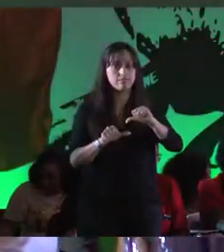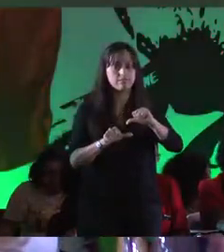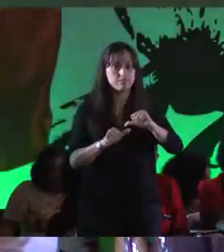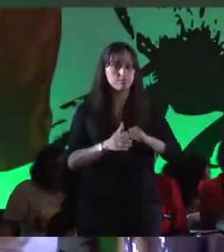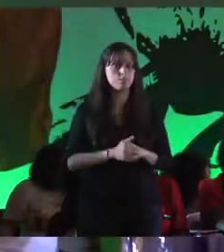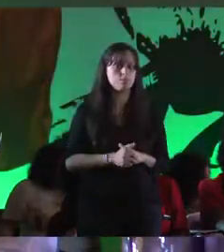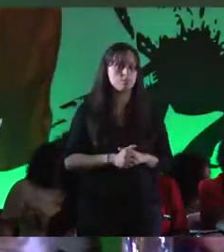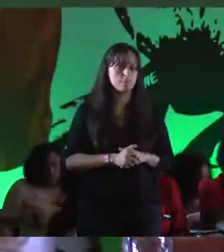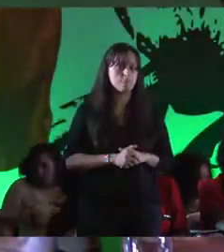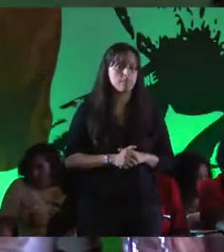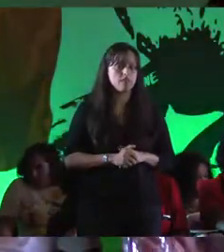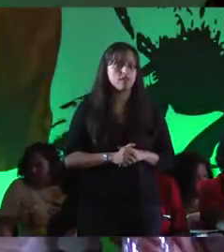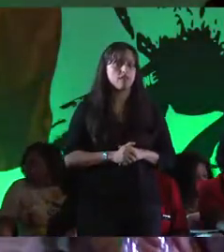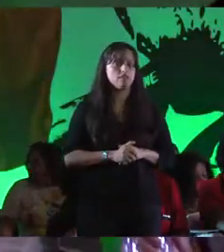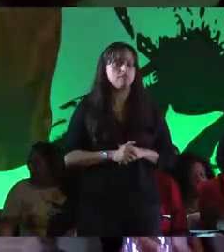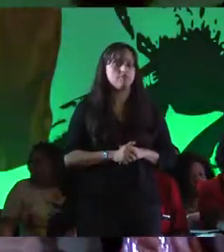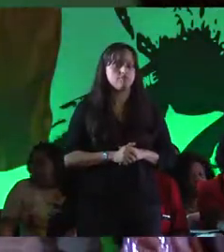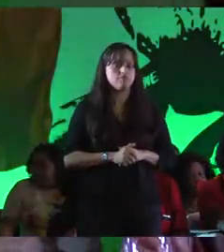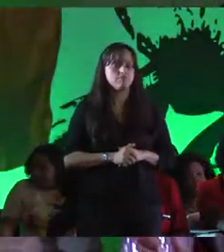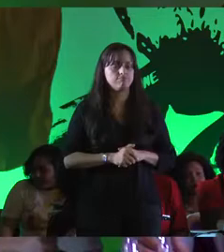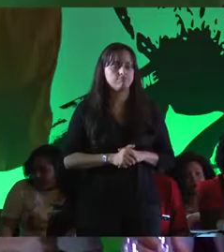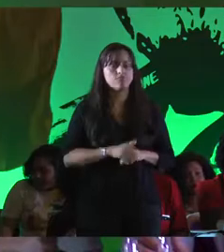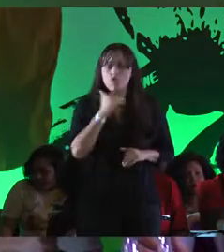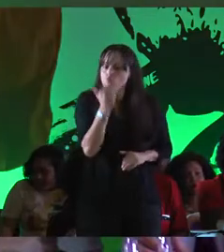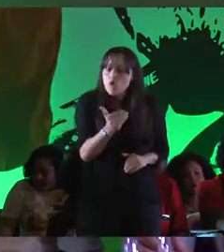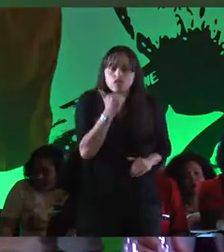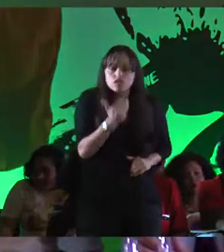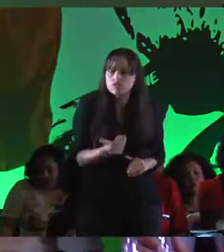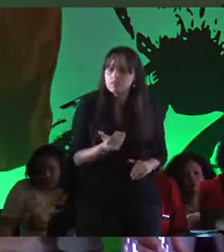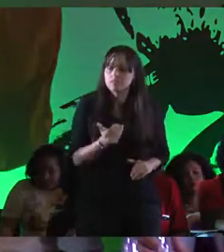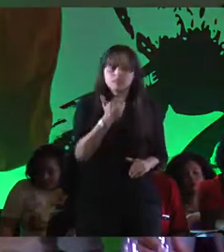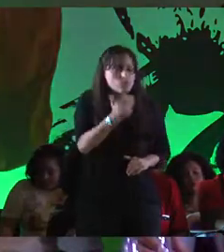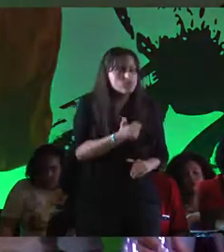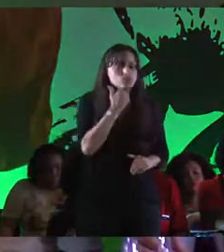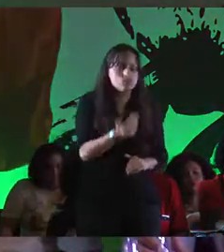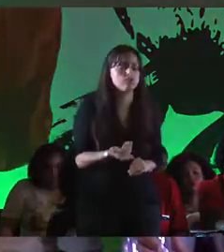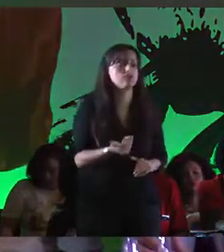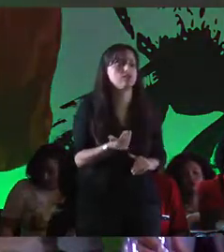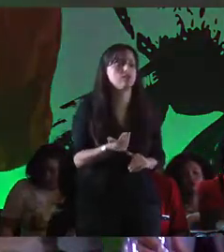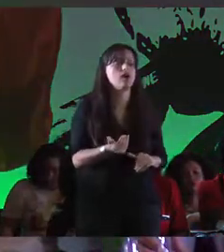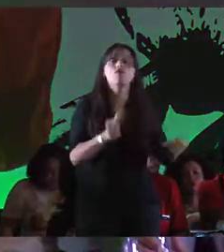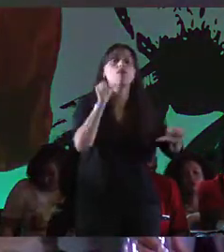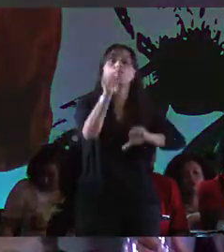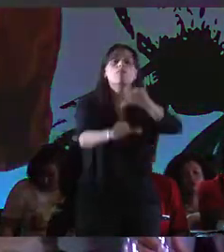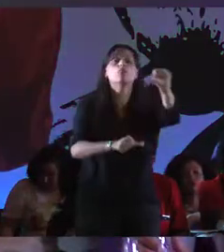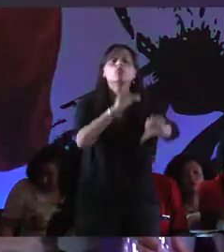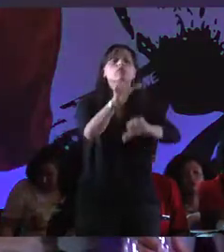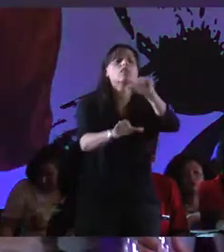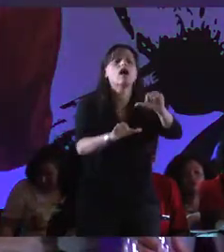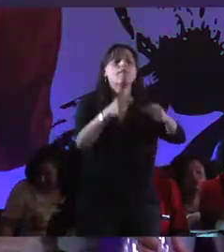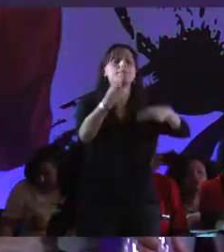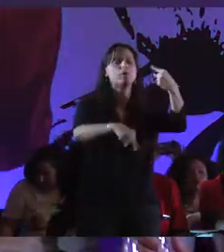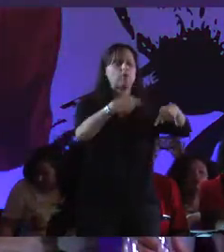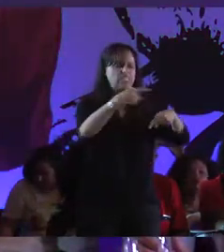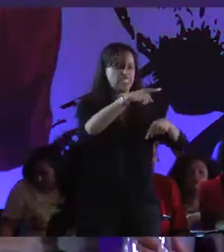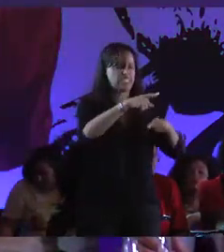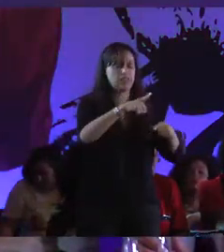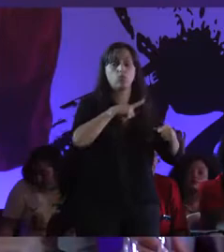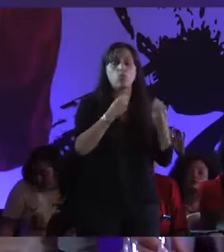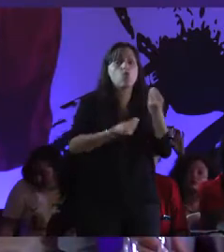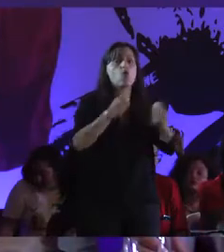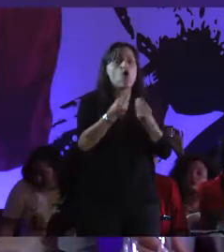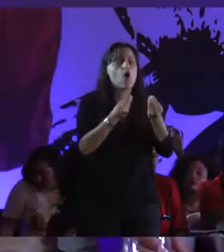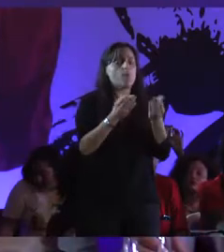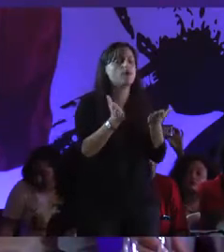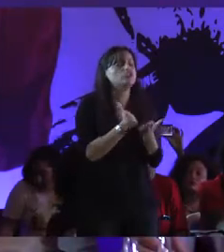de nada adianta. Chega, vamos mudar o marco legal dessa política de drogas. Esse é um problema